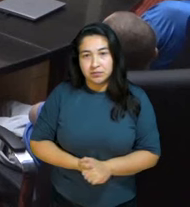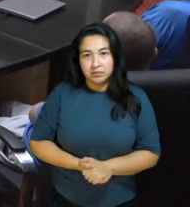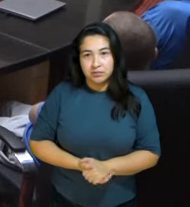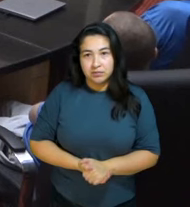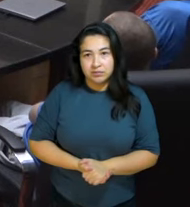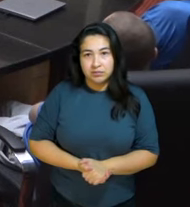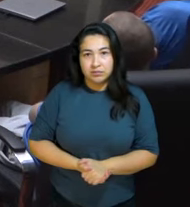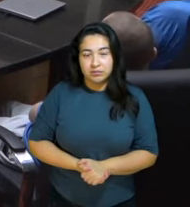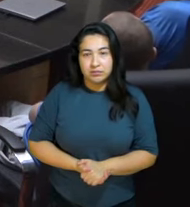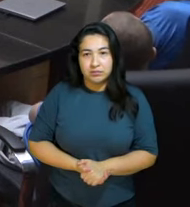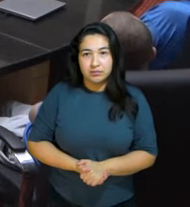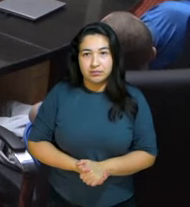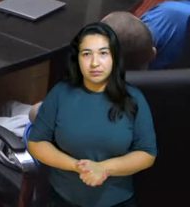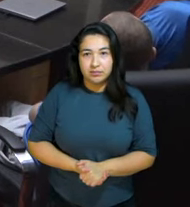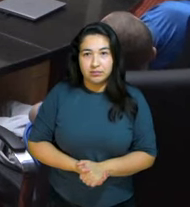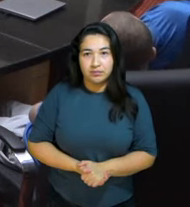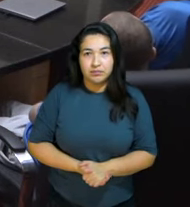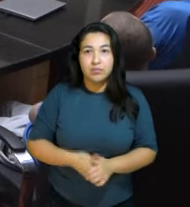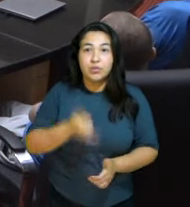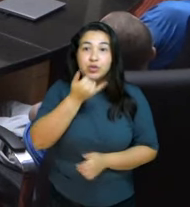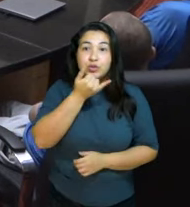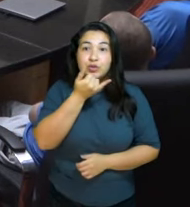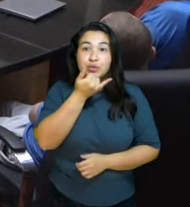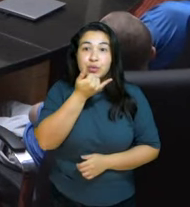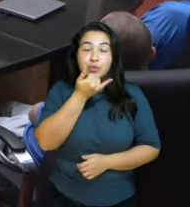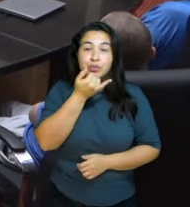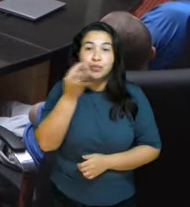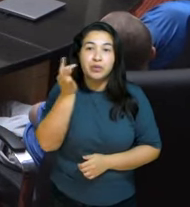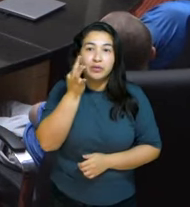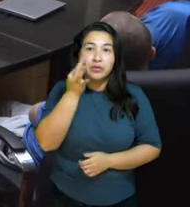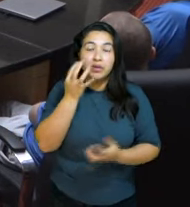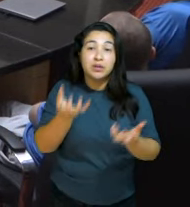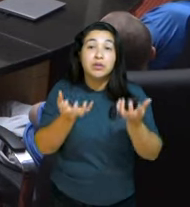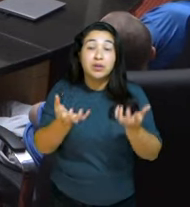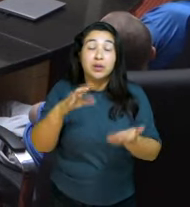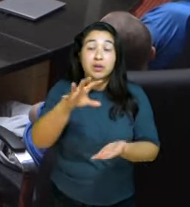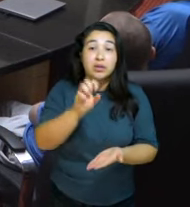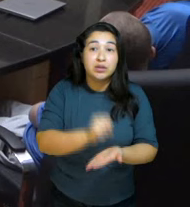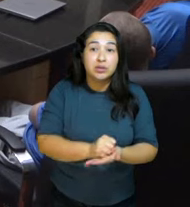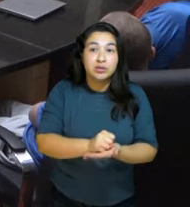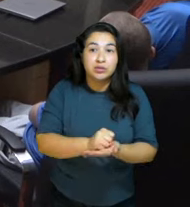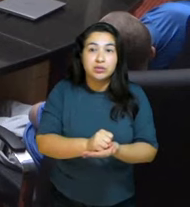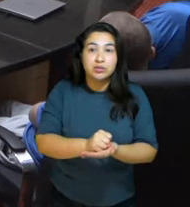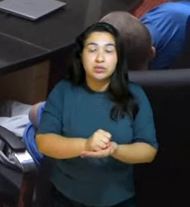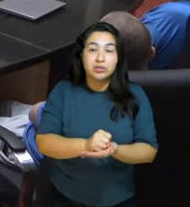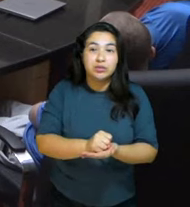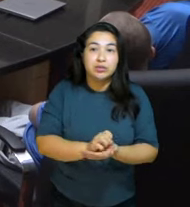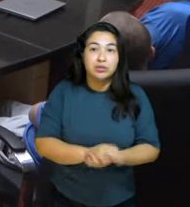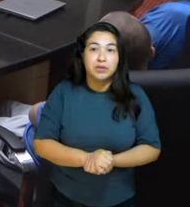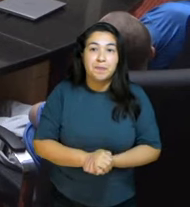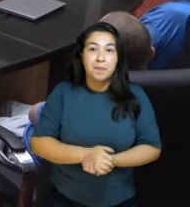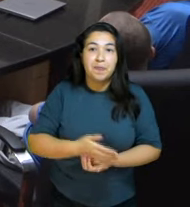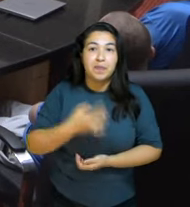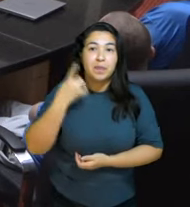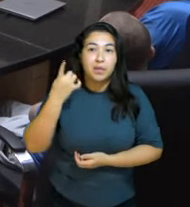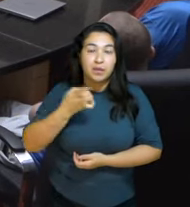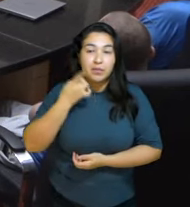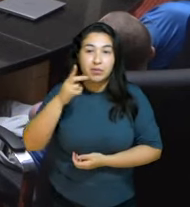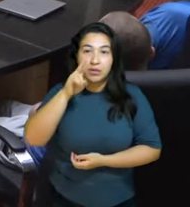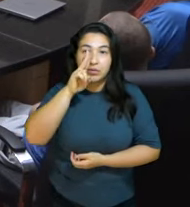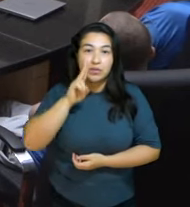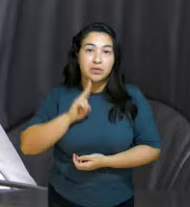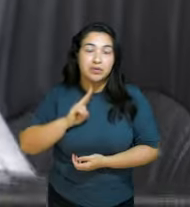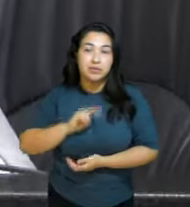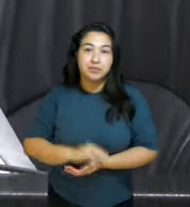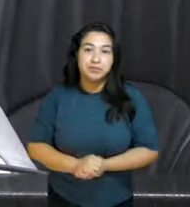Deputado Marimota. Me perdoe, Fernando, eu só queria registrar, na fala do meu querido deputado Ivanatis, em relação